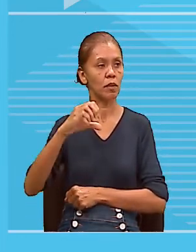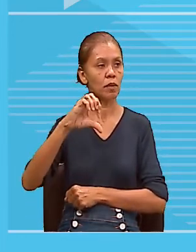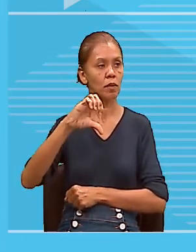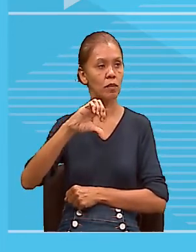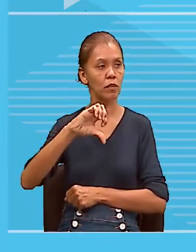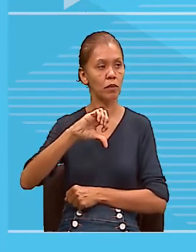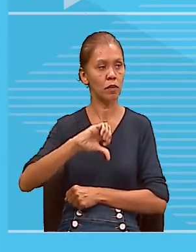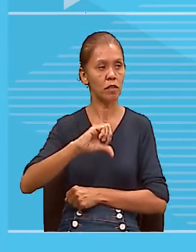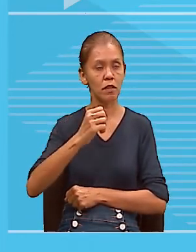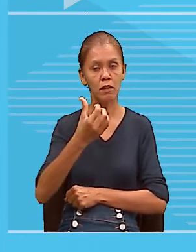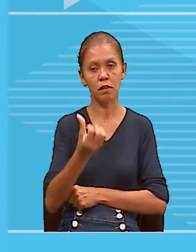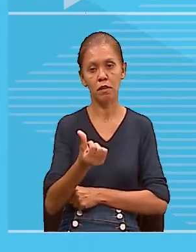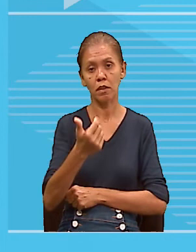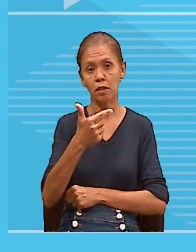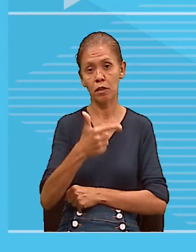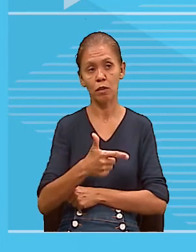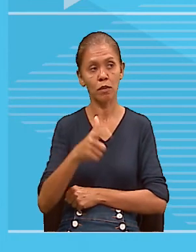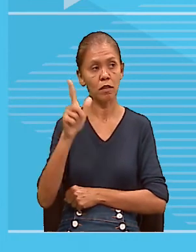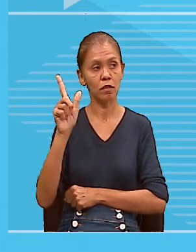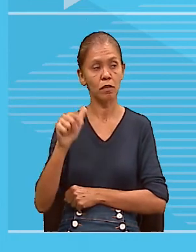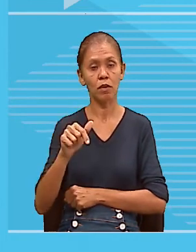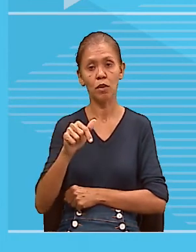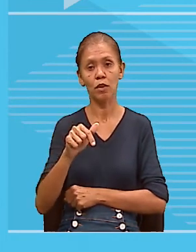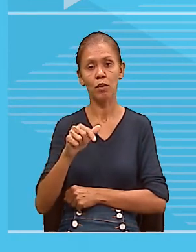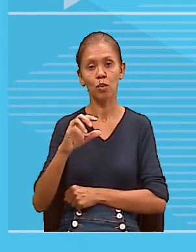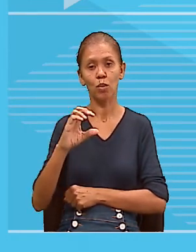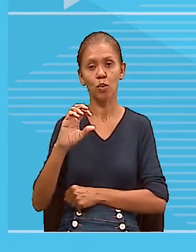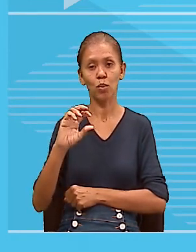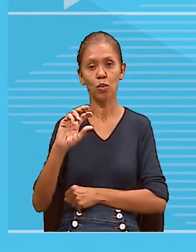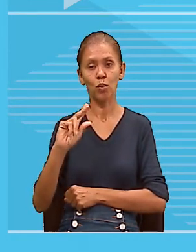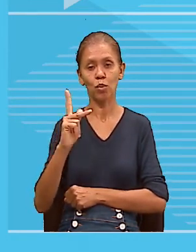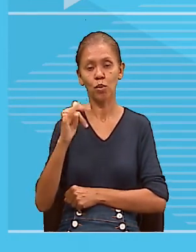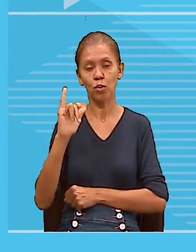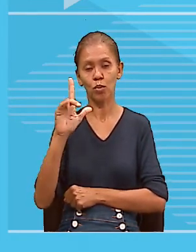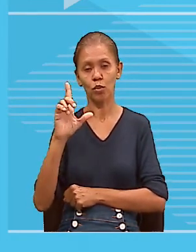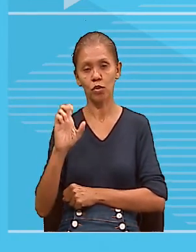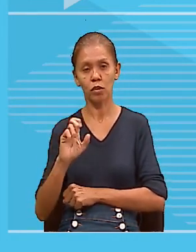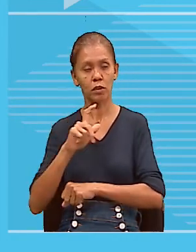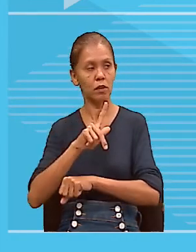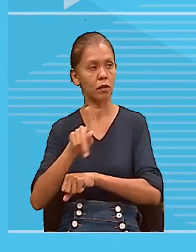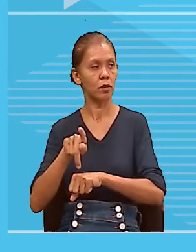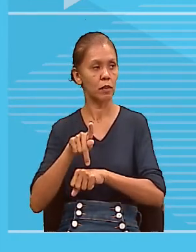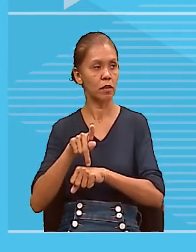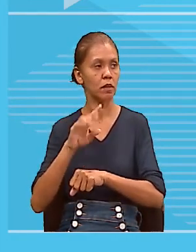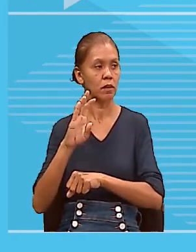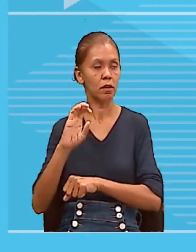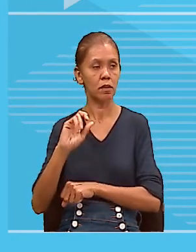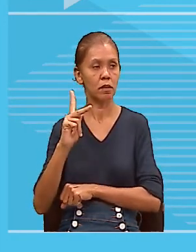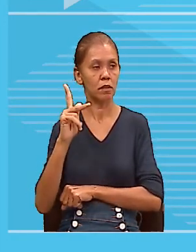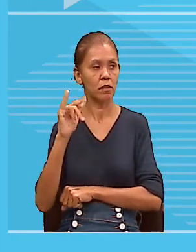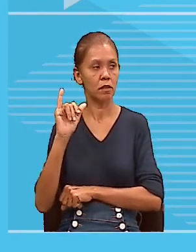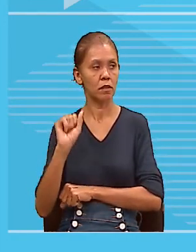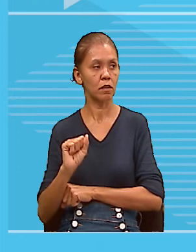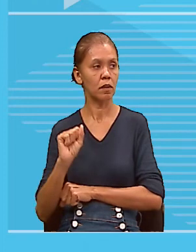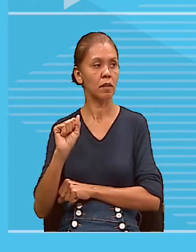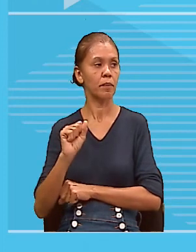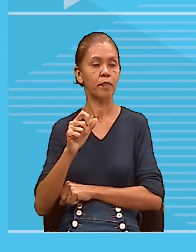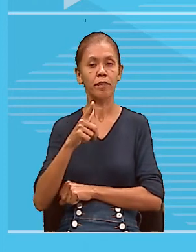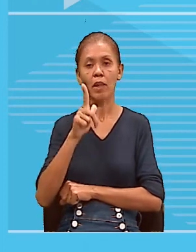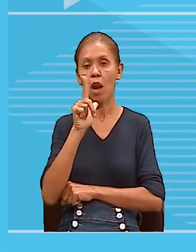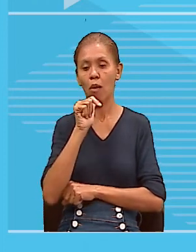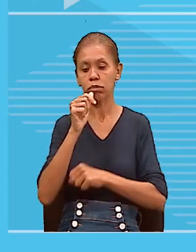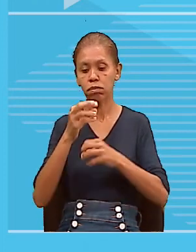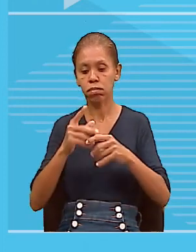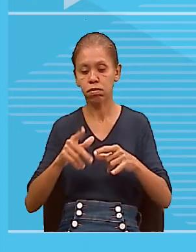Bi campeonato mundial as praias brasileiras ainda hoje atrai turistas do mundo todo o sol